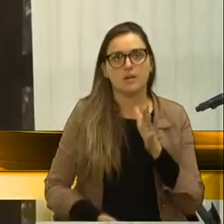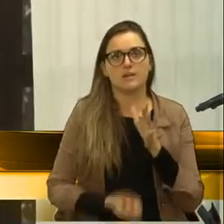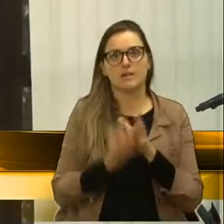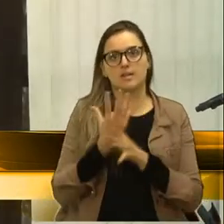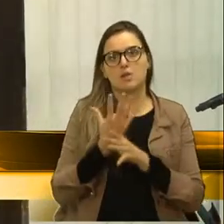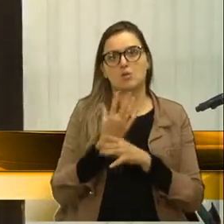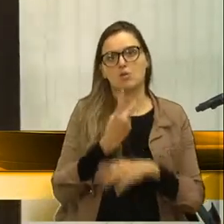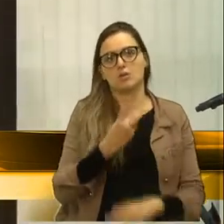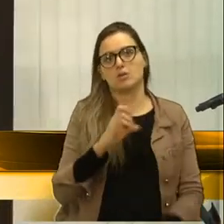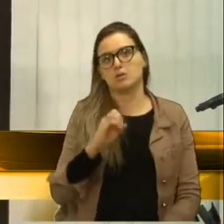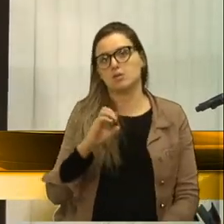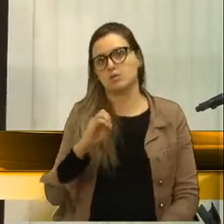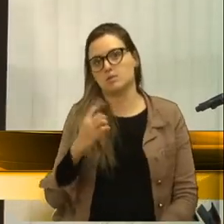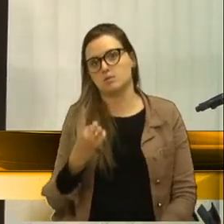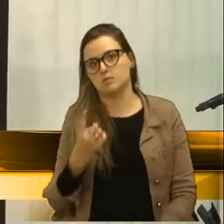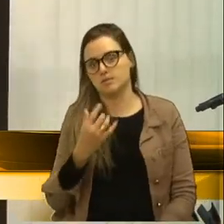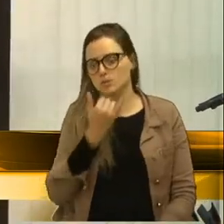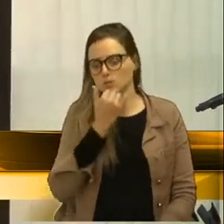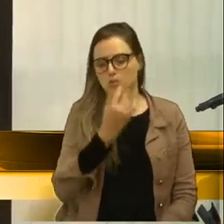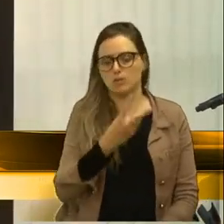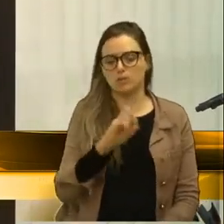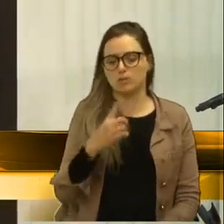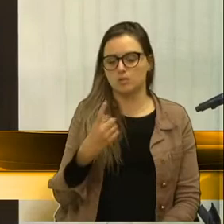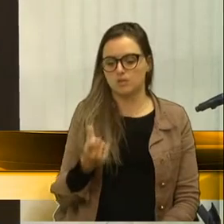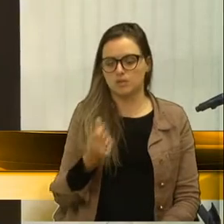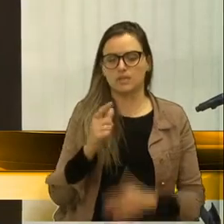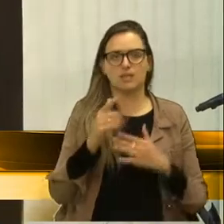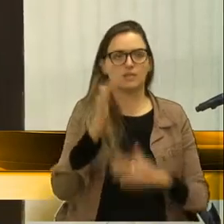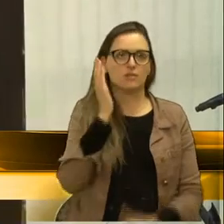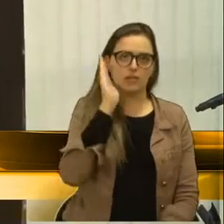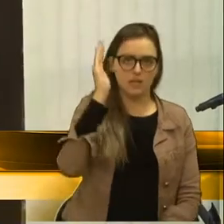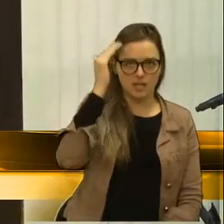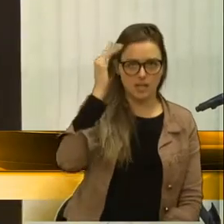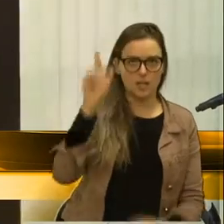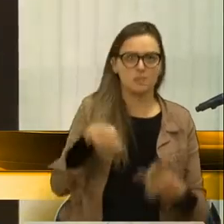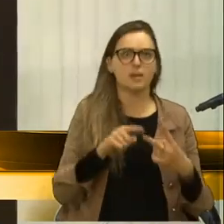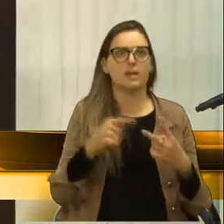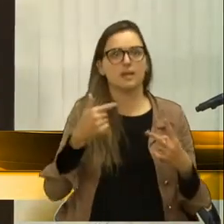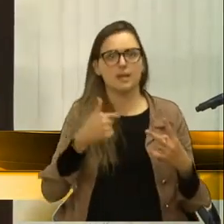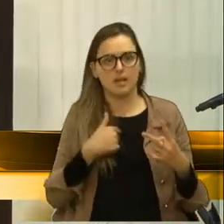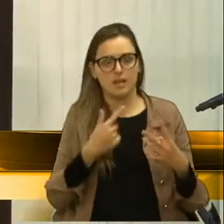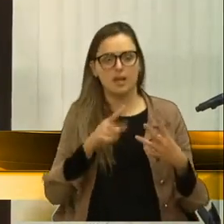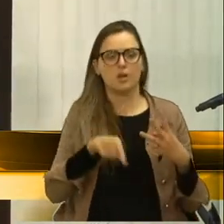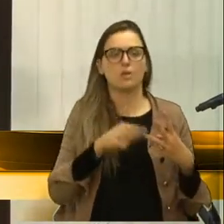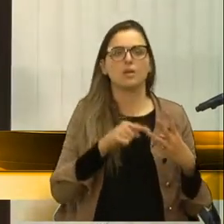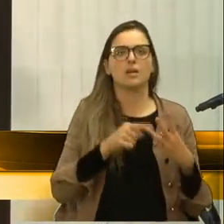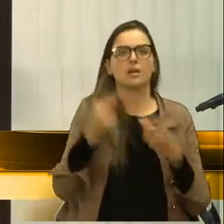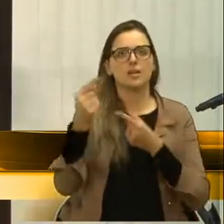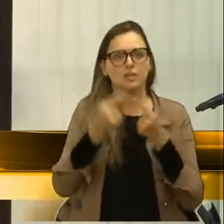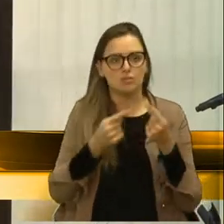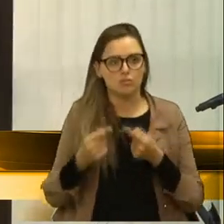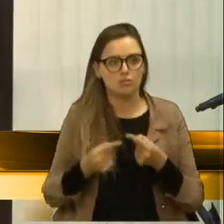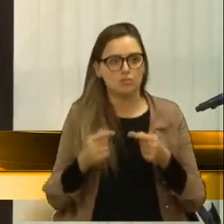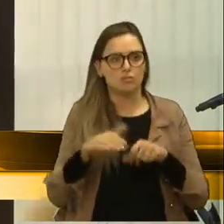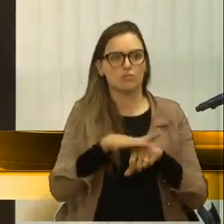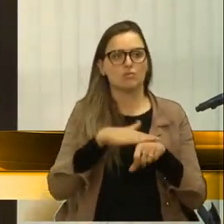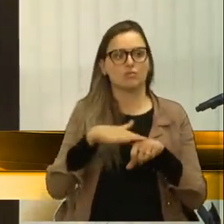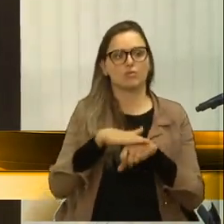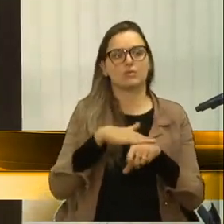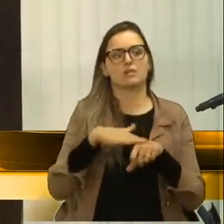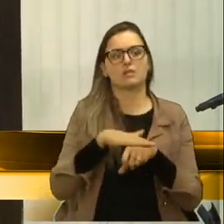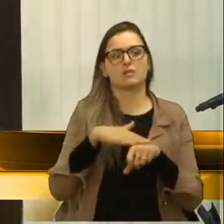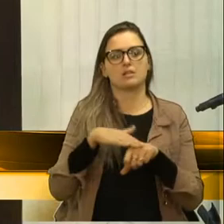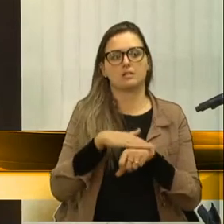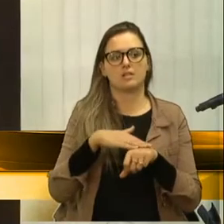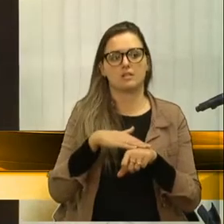em 2016, que foi pensado pelo vereador Felipe, que foi pensado por mim, que foi pensado e discutido, os vereadores lembram,